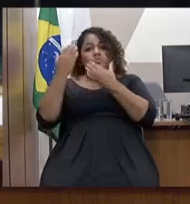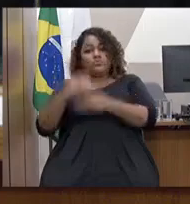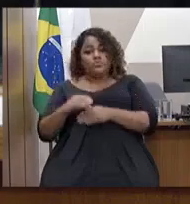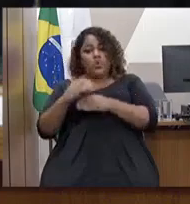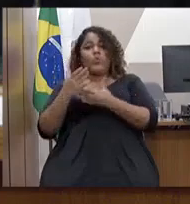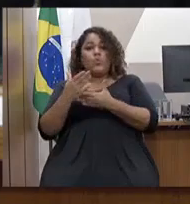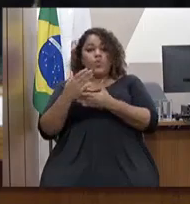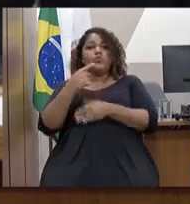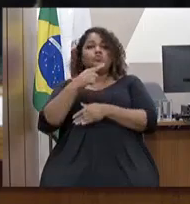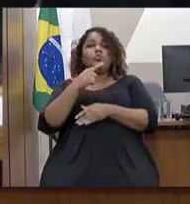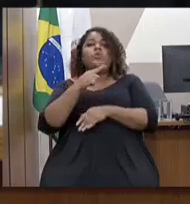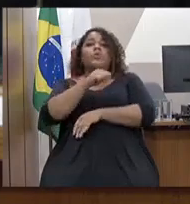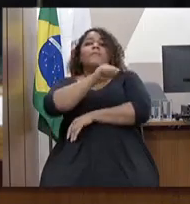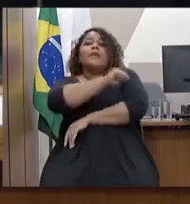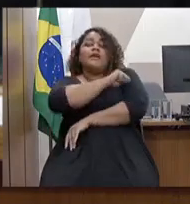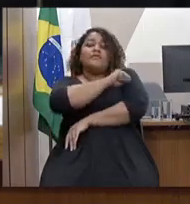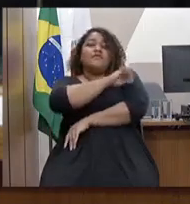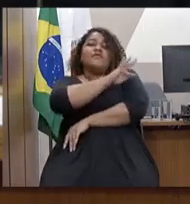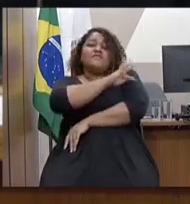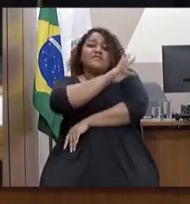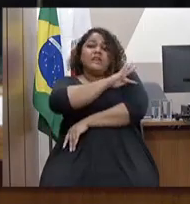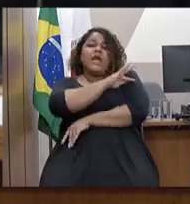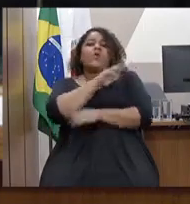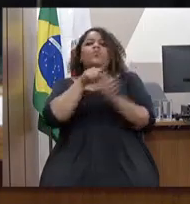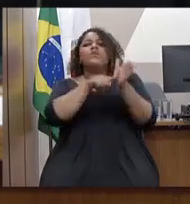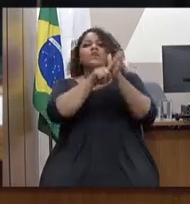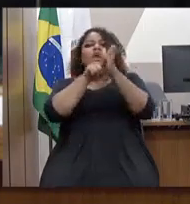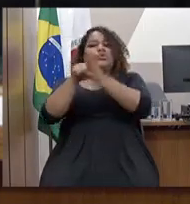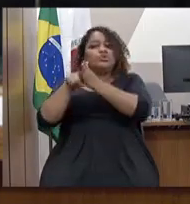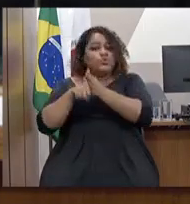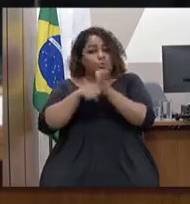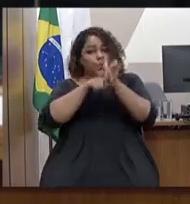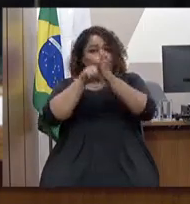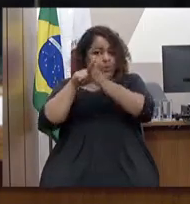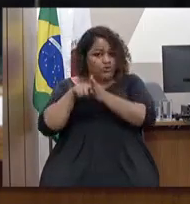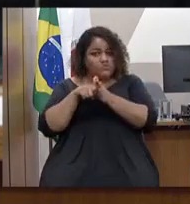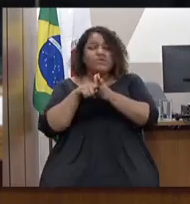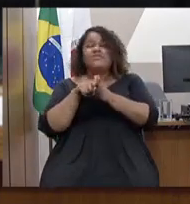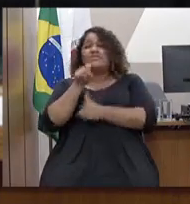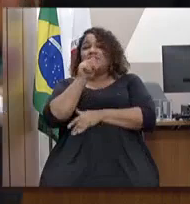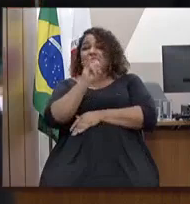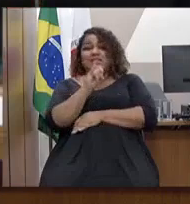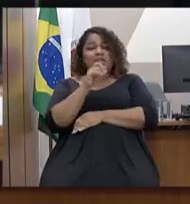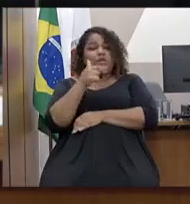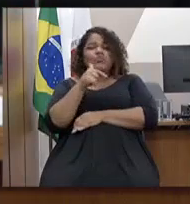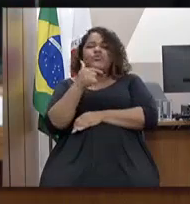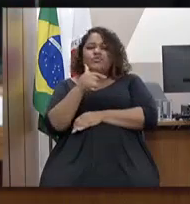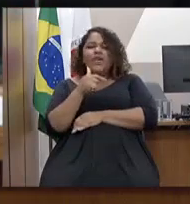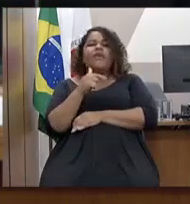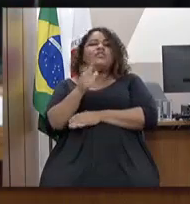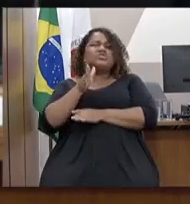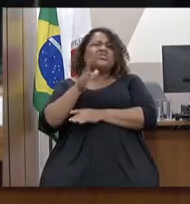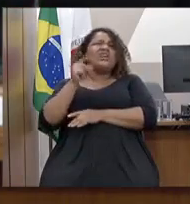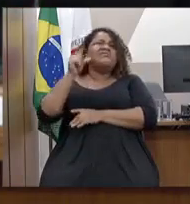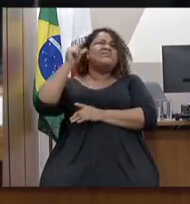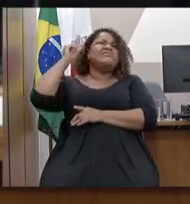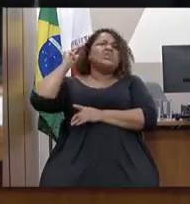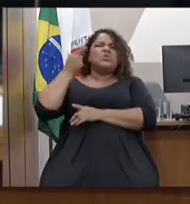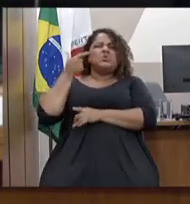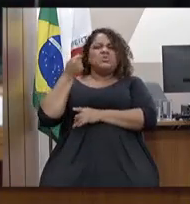auditores que eu acho que é necessário se não tiver um movimento sindical atrás disso não vai acontecer como não tem acontecido desde 2012/2014